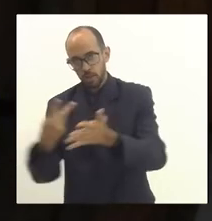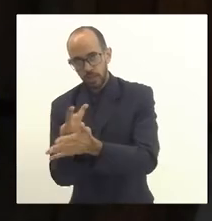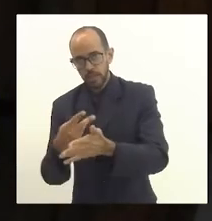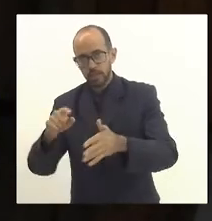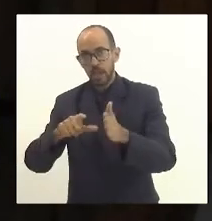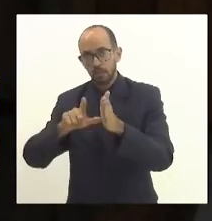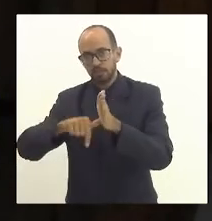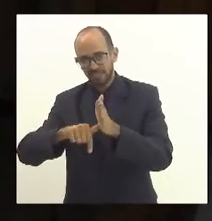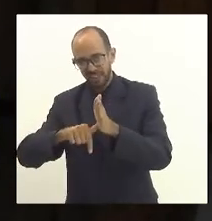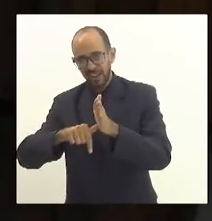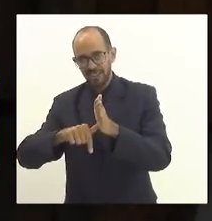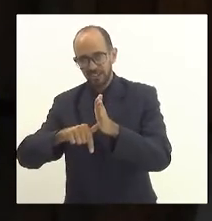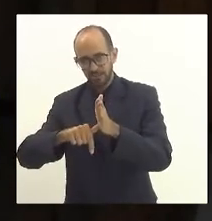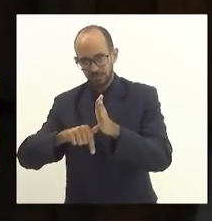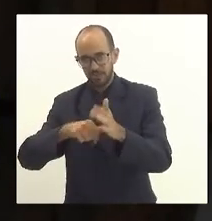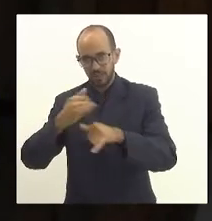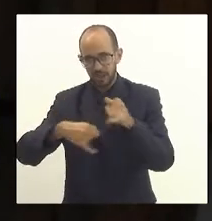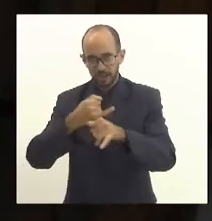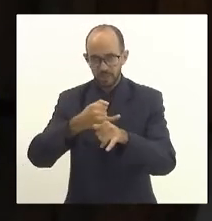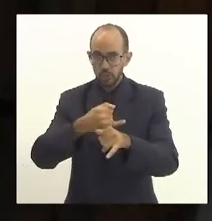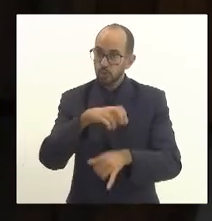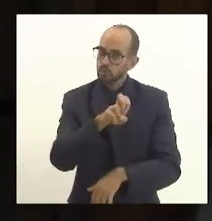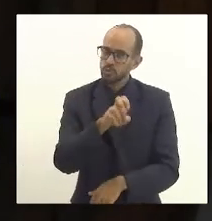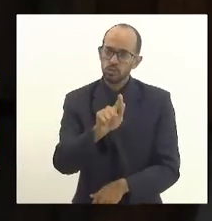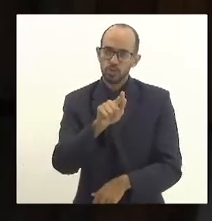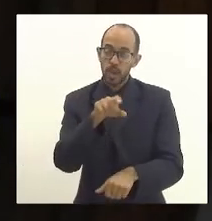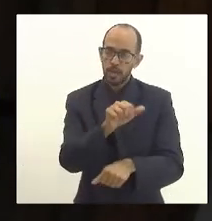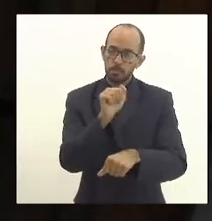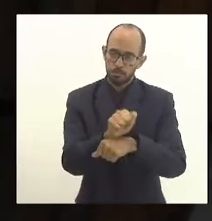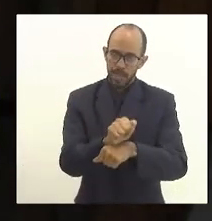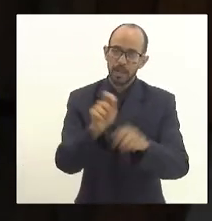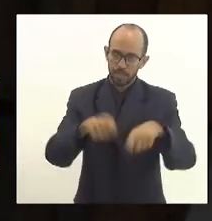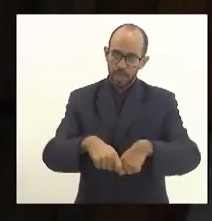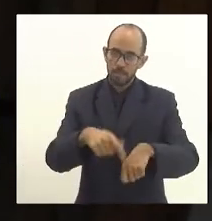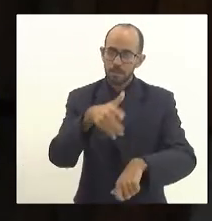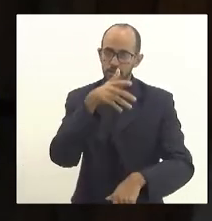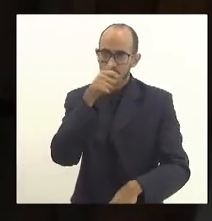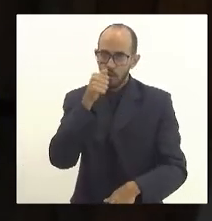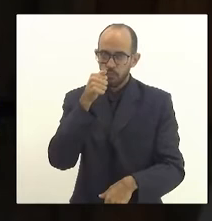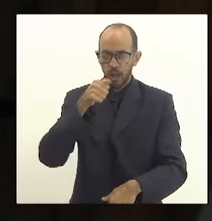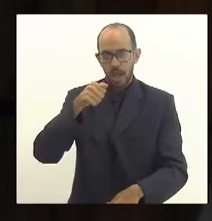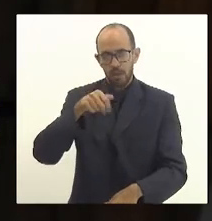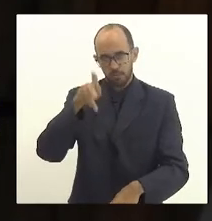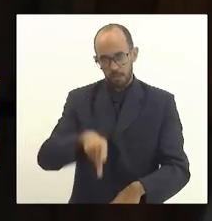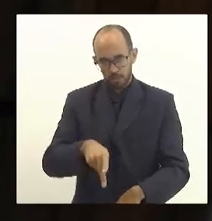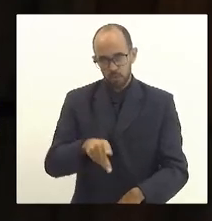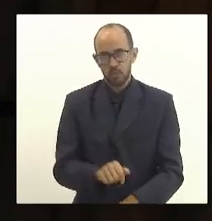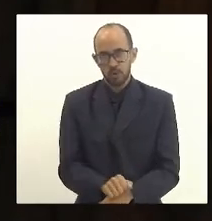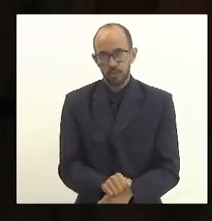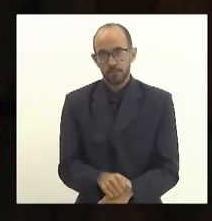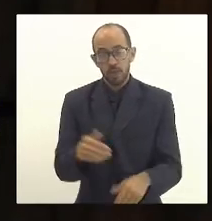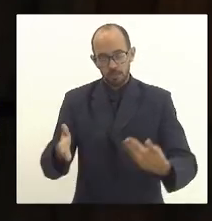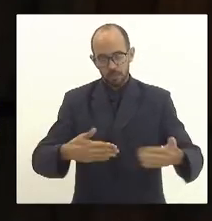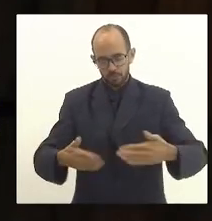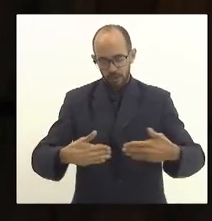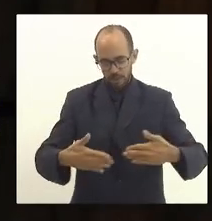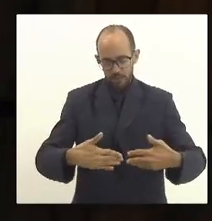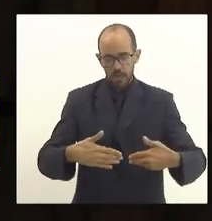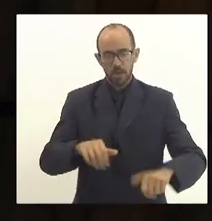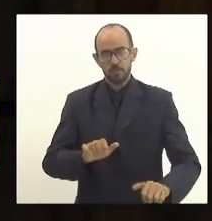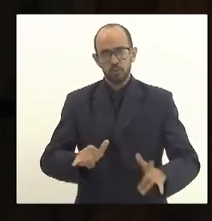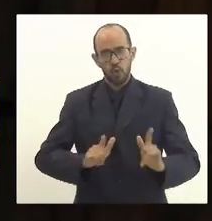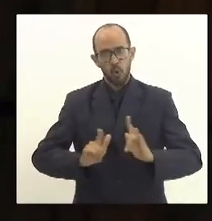quase zero em 5G, o carro não, ele para a tempo de salvar você. Numa fábrica, um robô andando